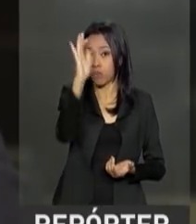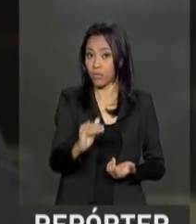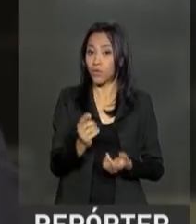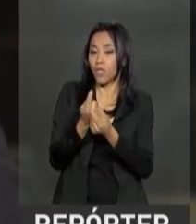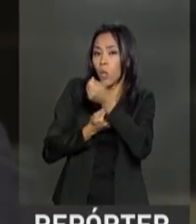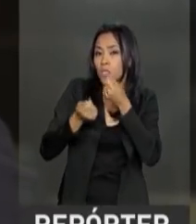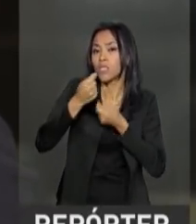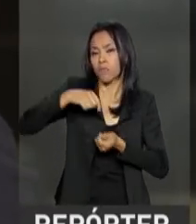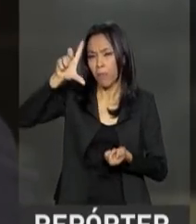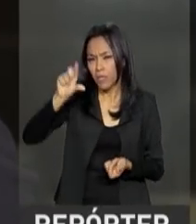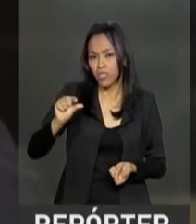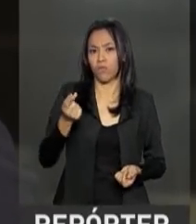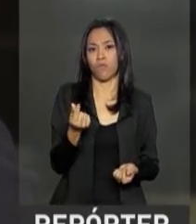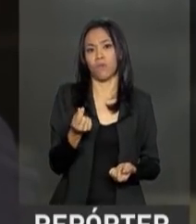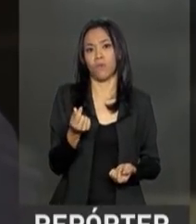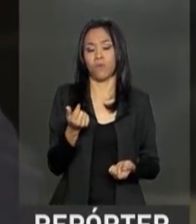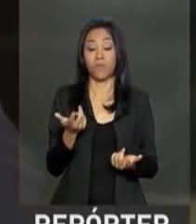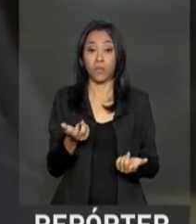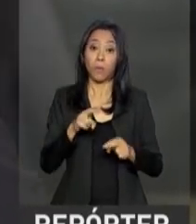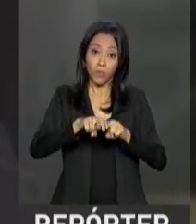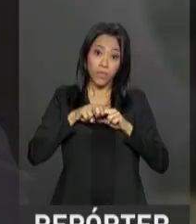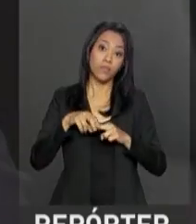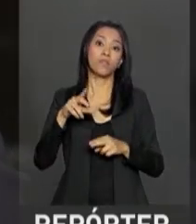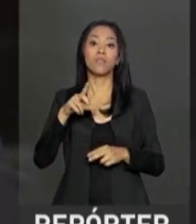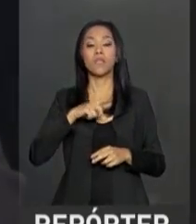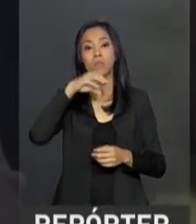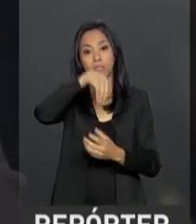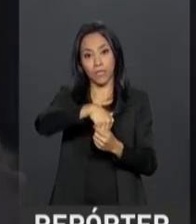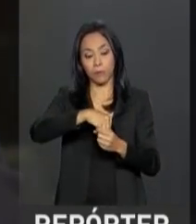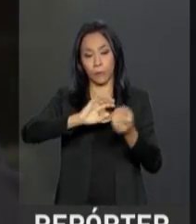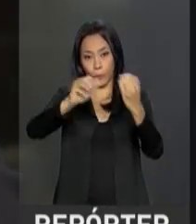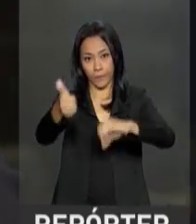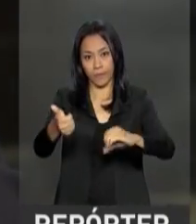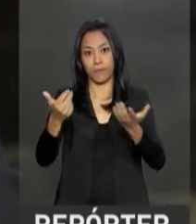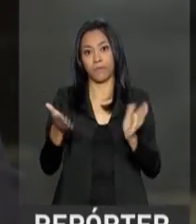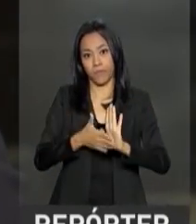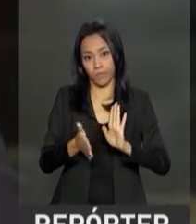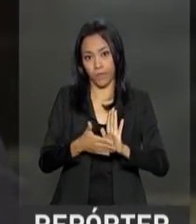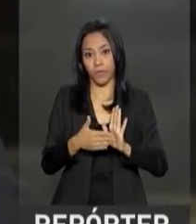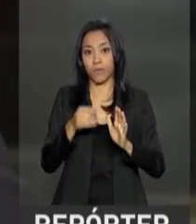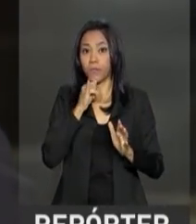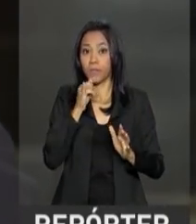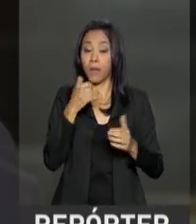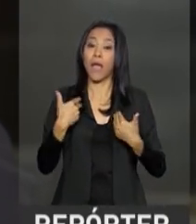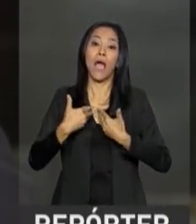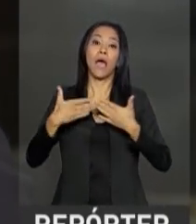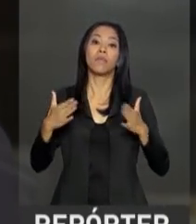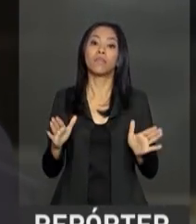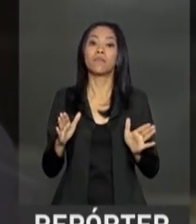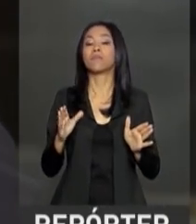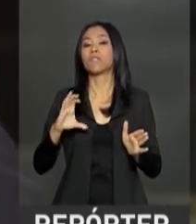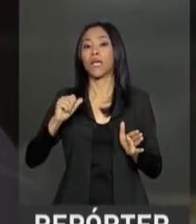estamos tentando é fazer com que o brasil custe menos por isso nós temos no congresso nacional medidas como a abertura de capital das aéreas a